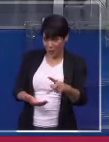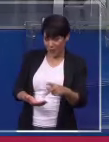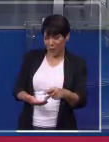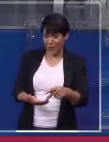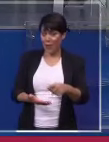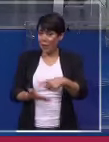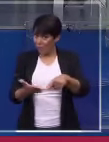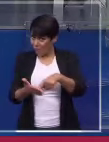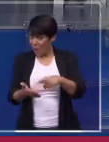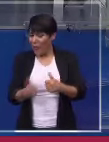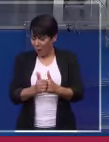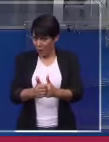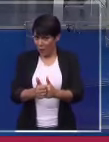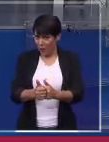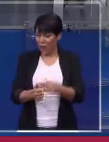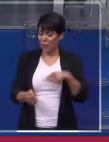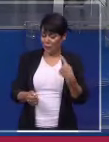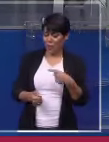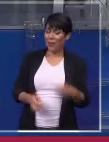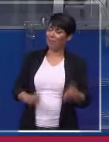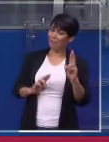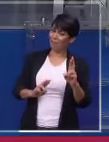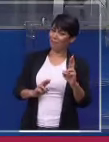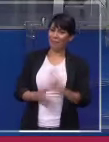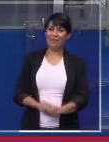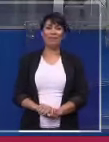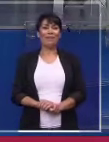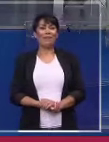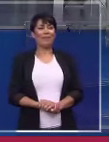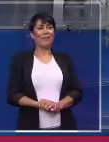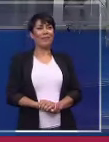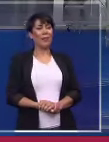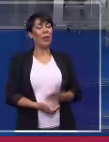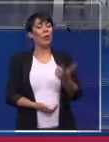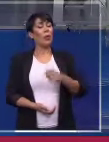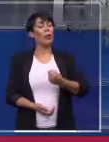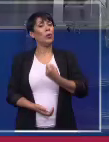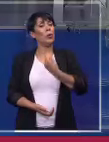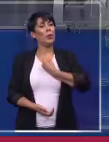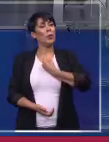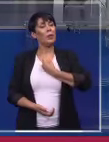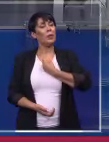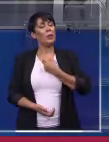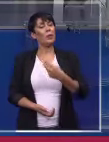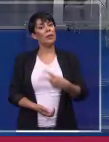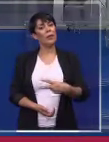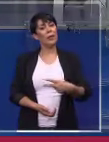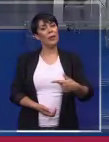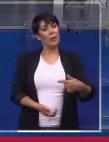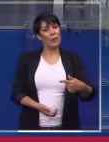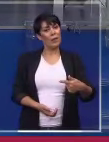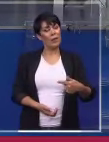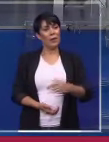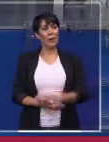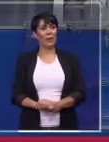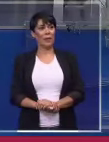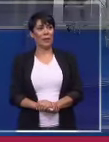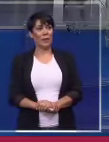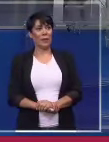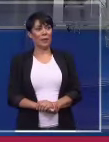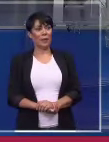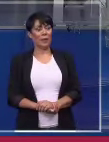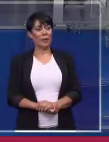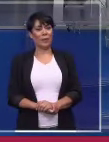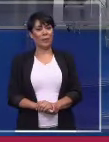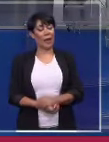marcando? Estamos na torcida. Bola preta número 27. Preta 27.